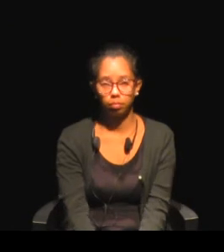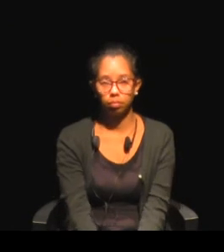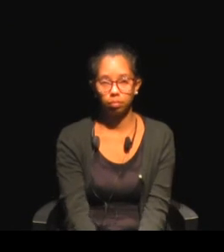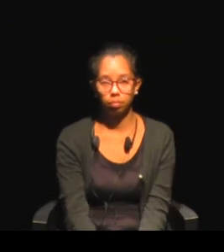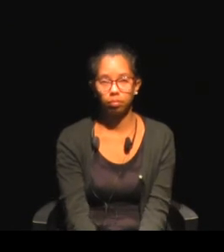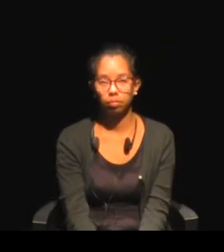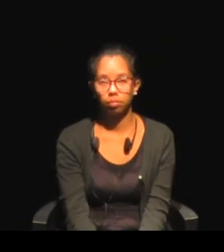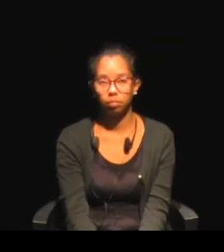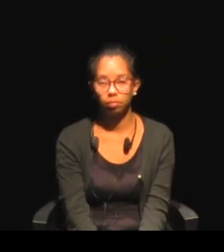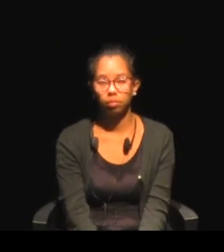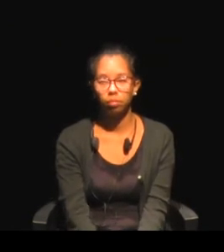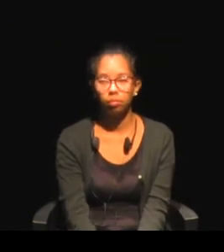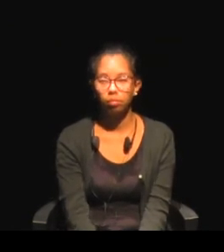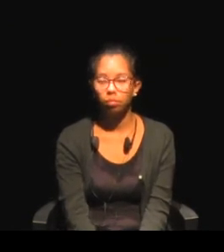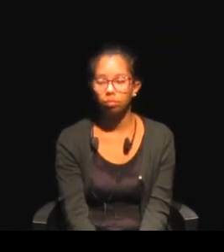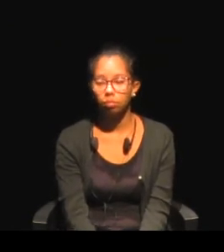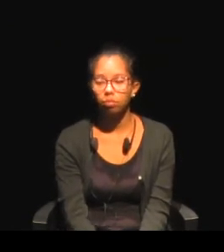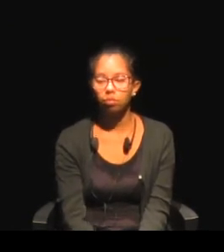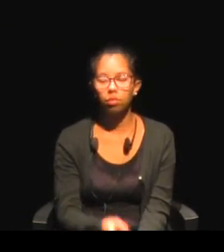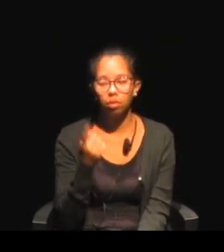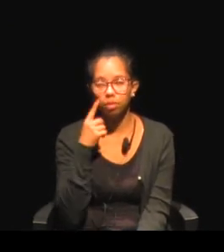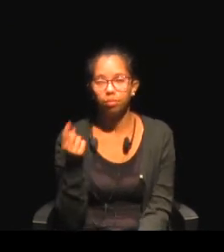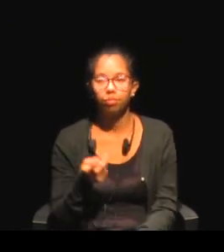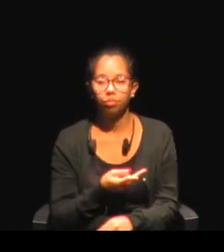conjunto. Essa é a sede da Secretaria de